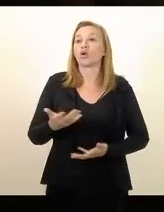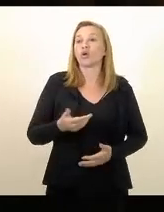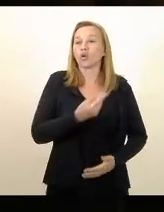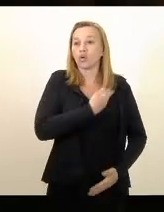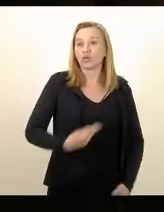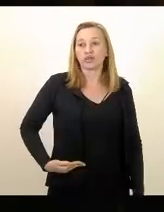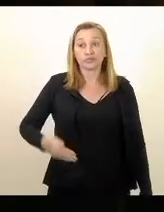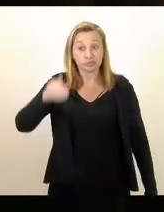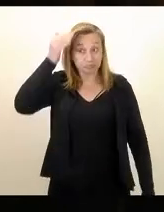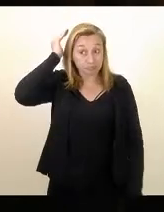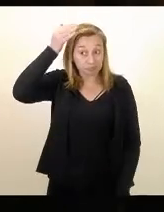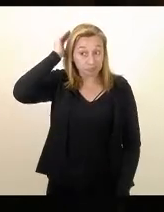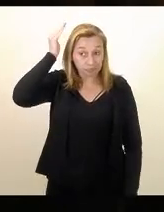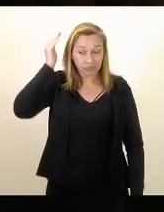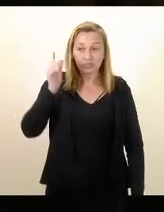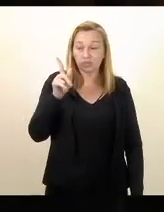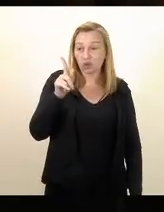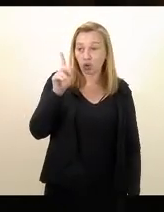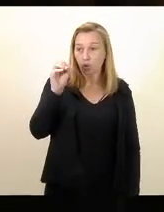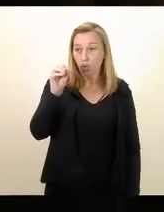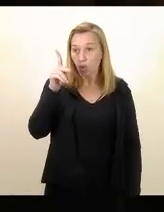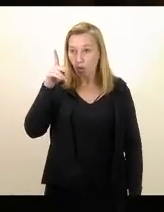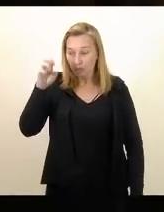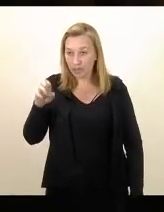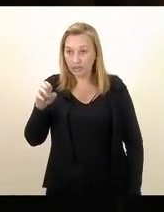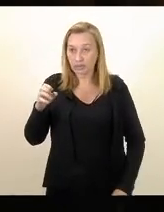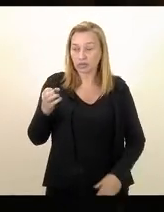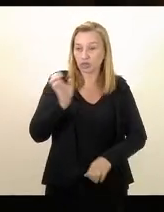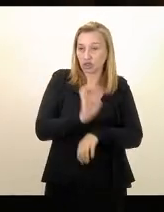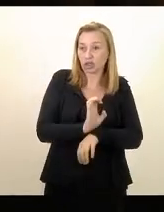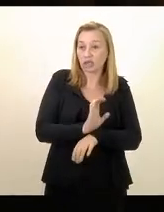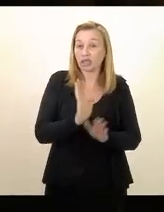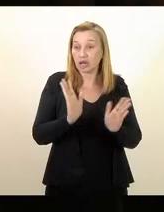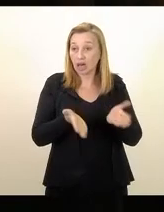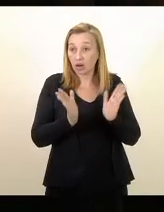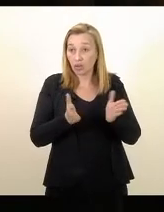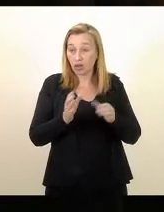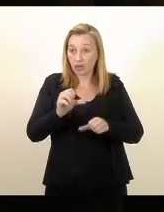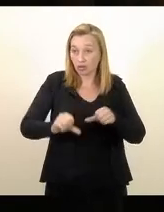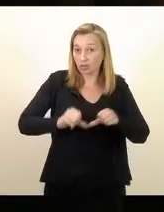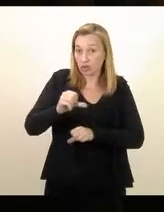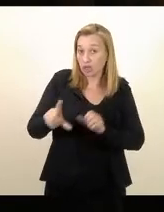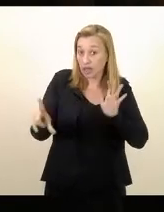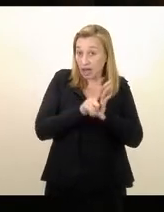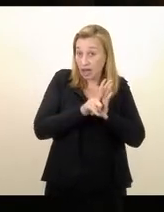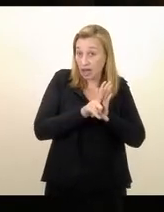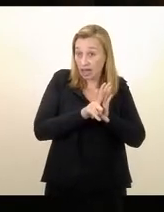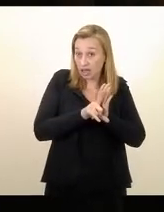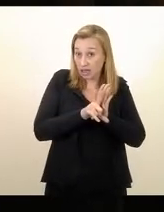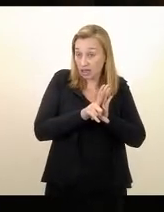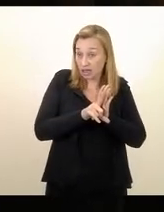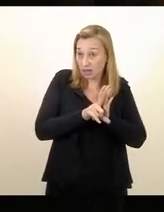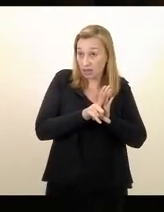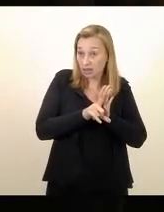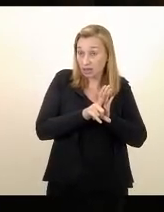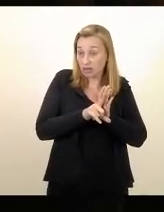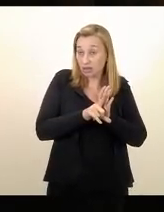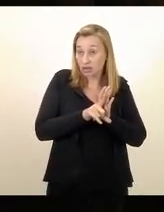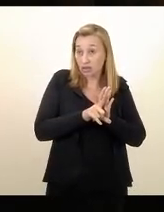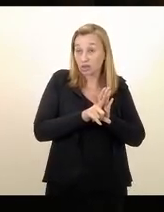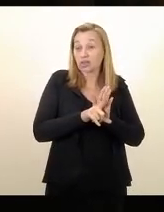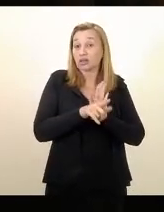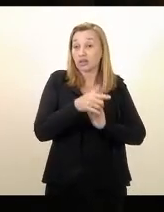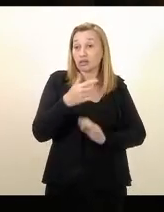de um golpe de Estado e em seguida essa medida provisória foi convertida em lei é a lei que está em vigor desde